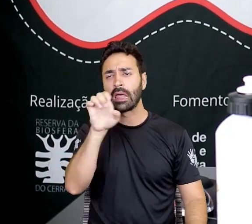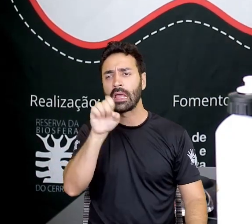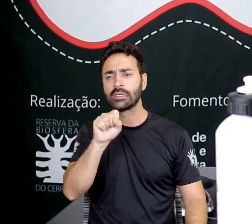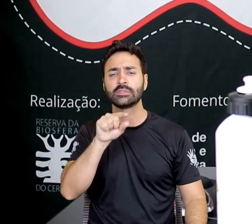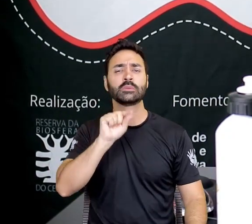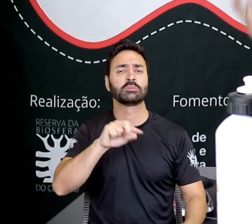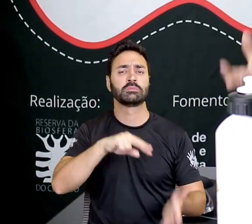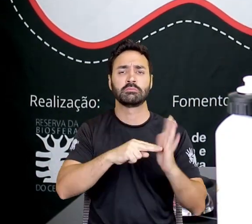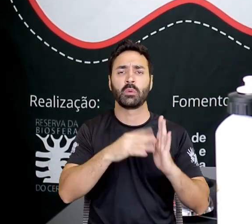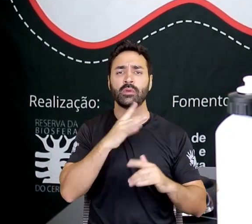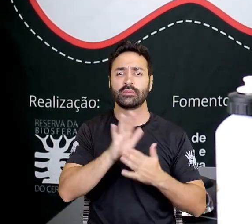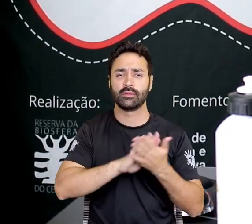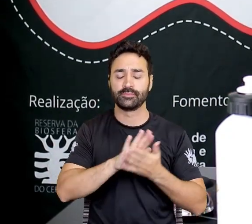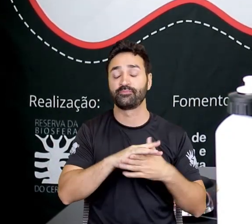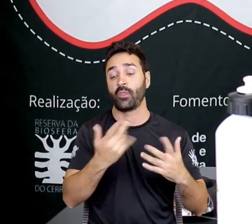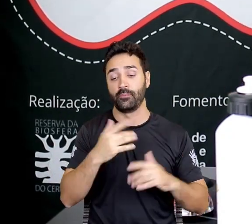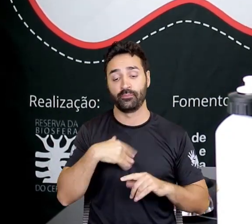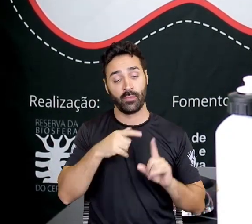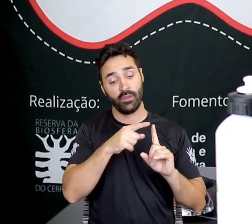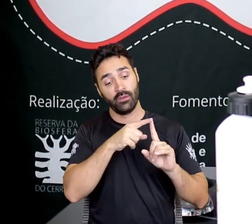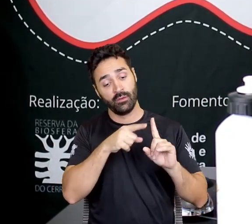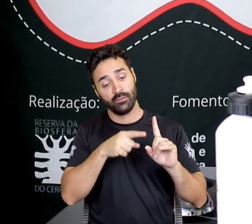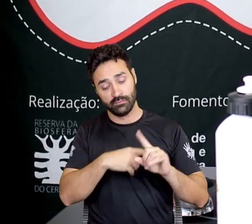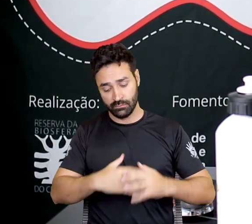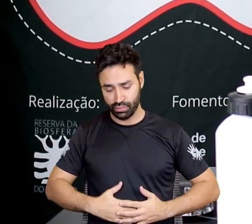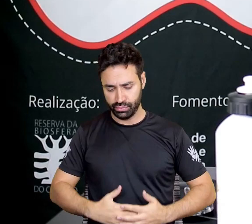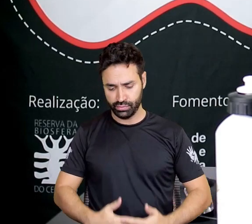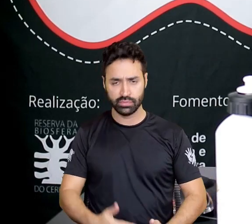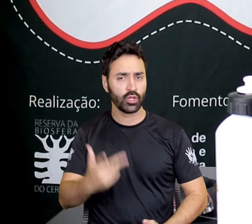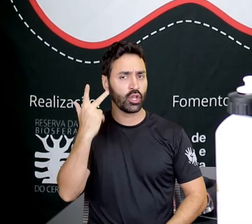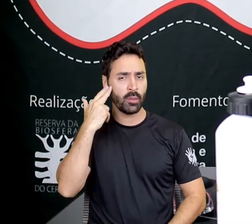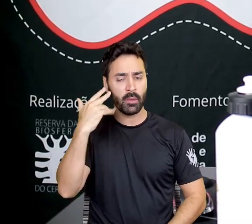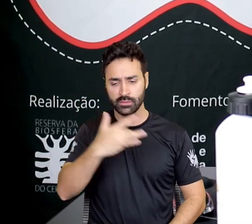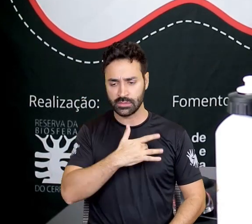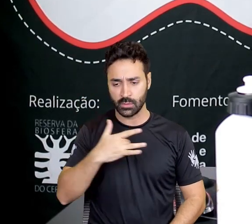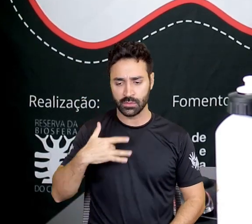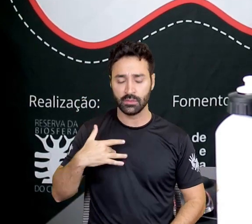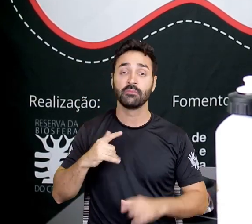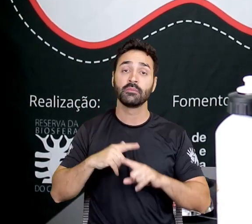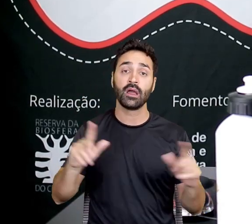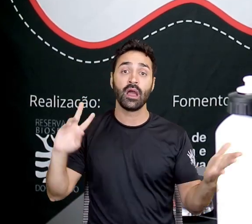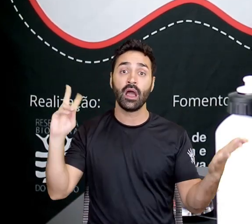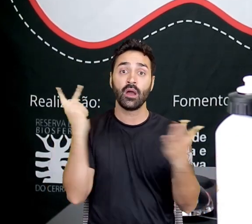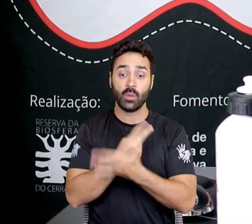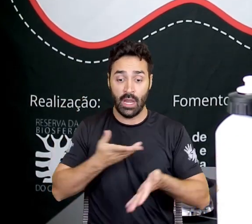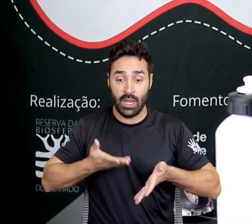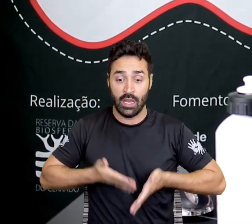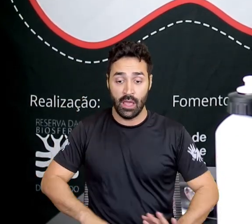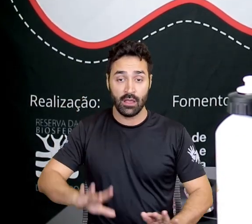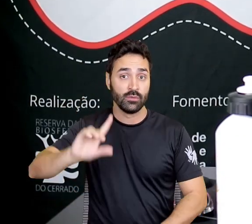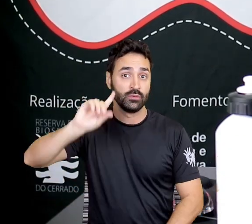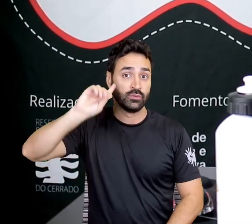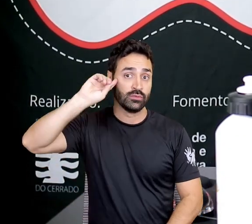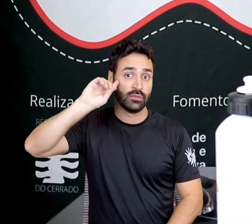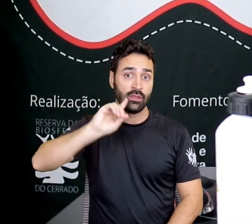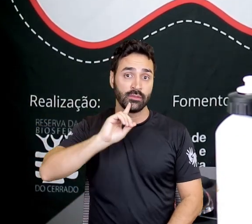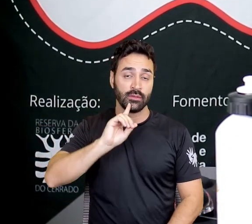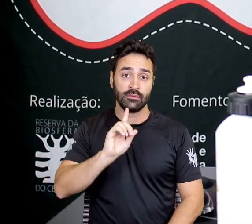Tem uma gestação saudável e por algum motivo essa criança nasce com uma deficiência auditiva.